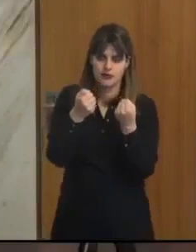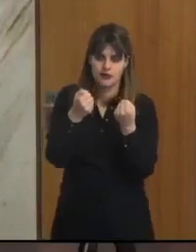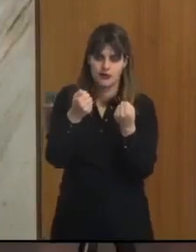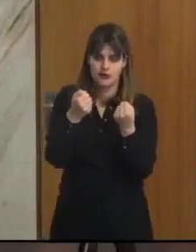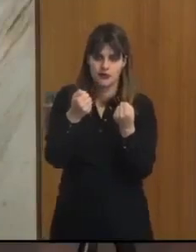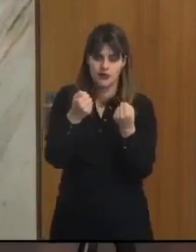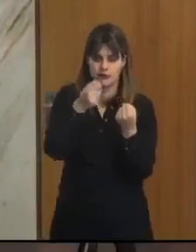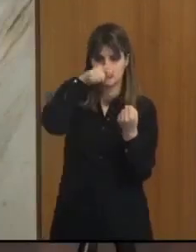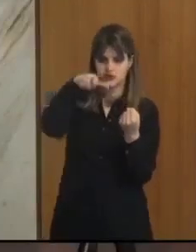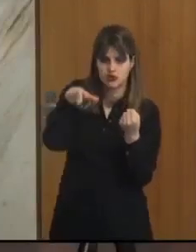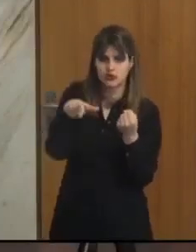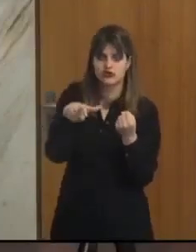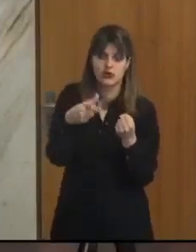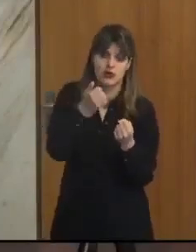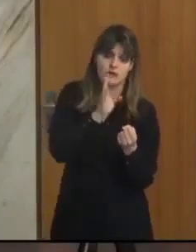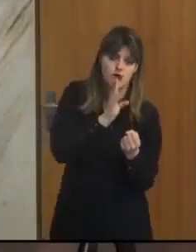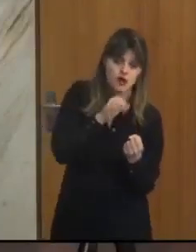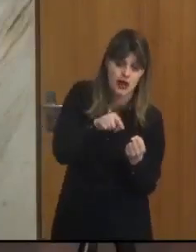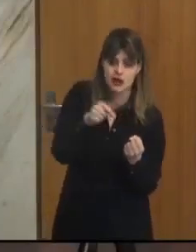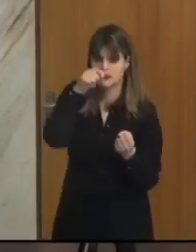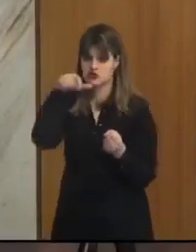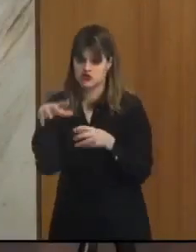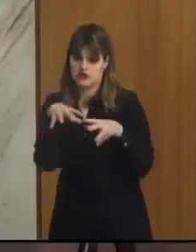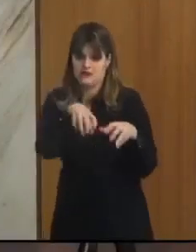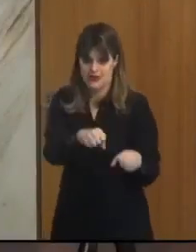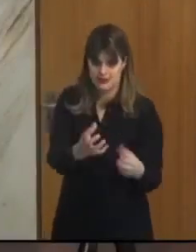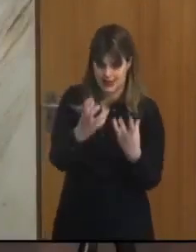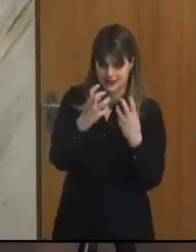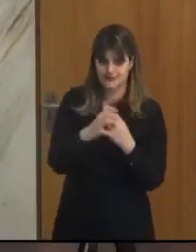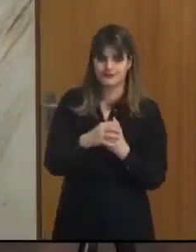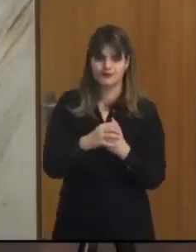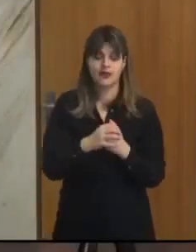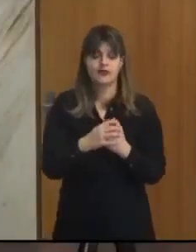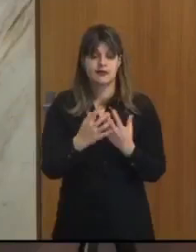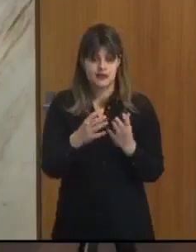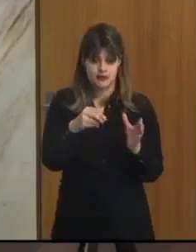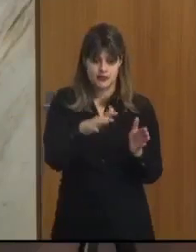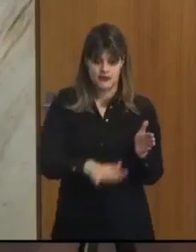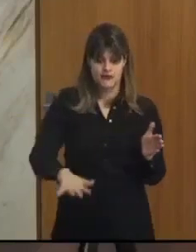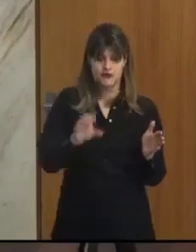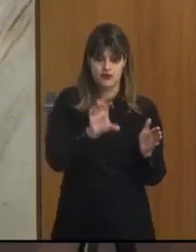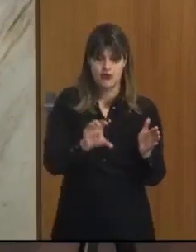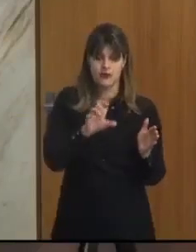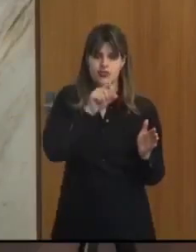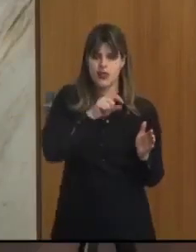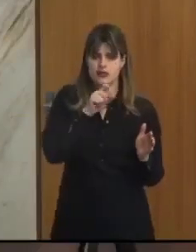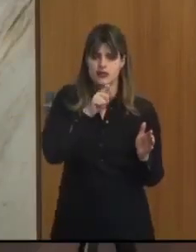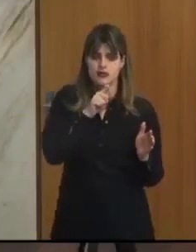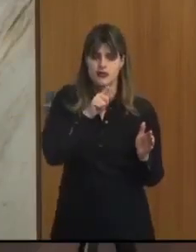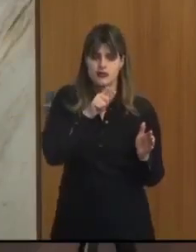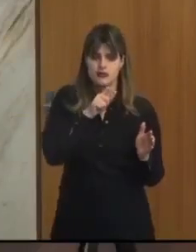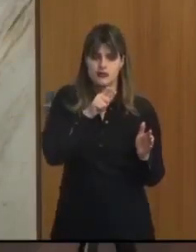entre ocupantes e ocupados. Então, esta geografia vai permitir